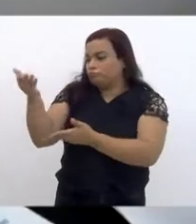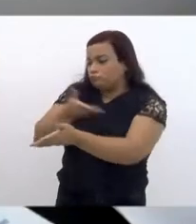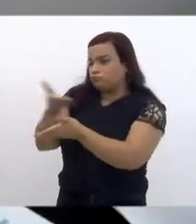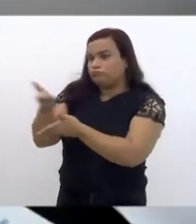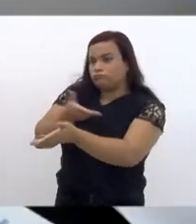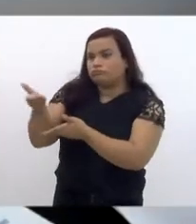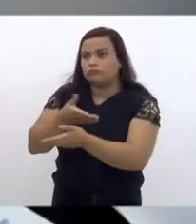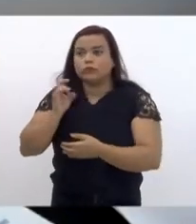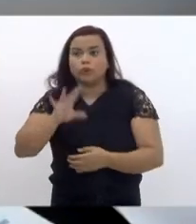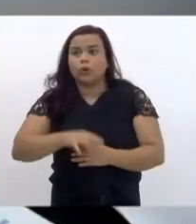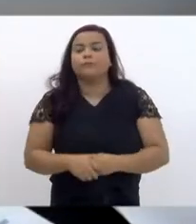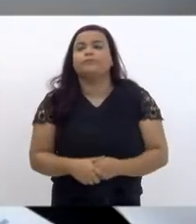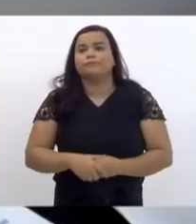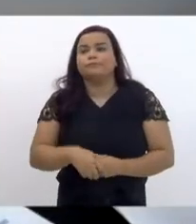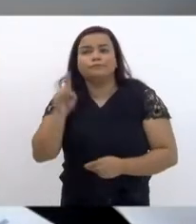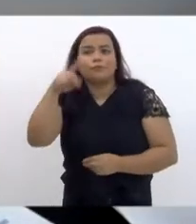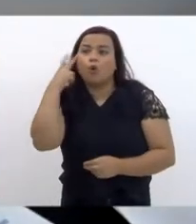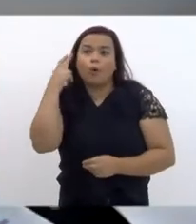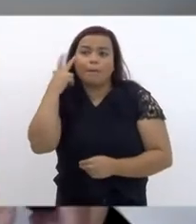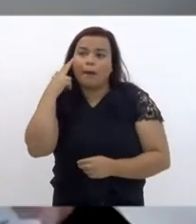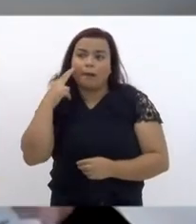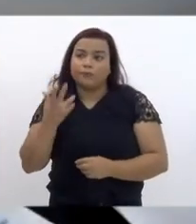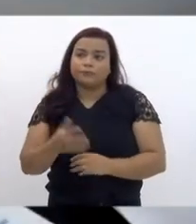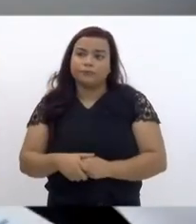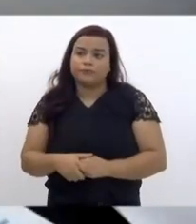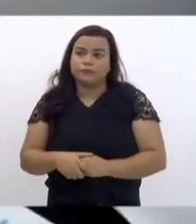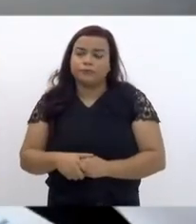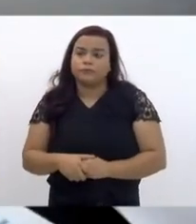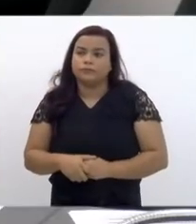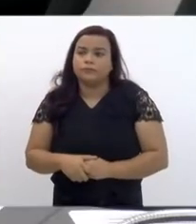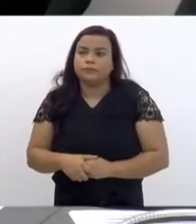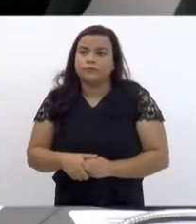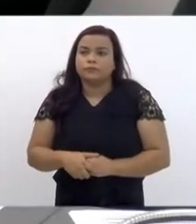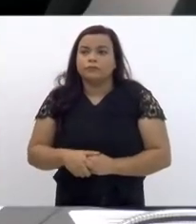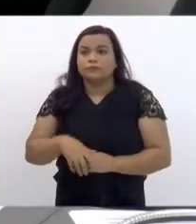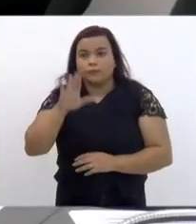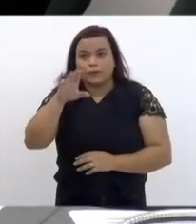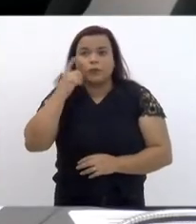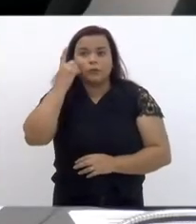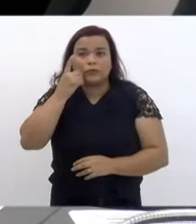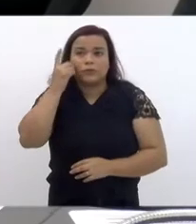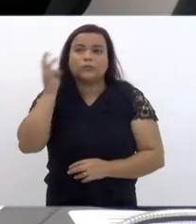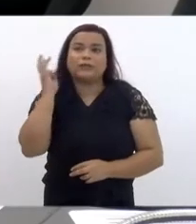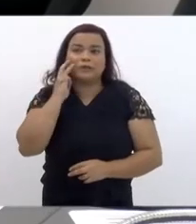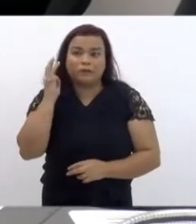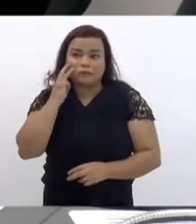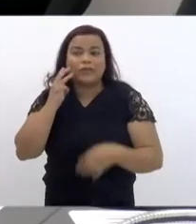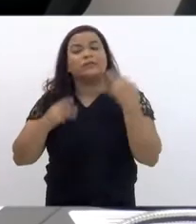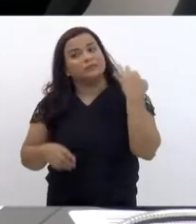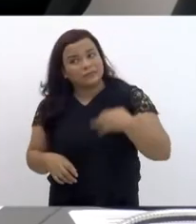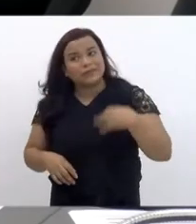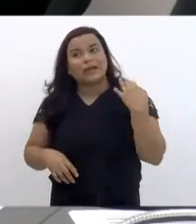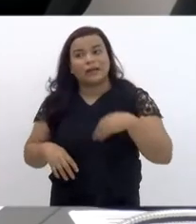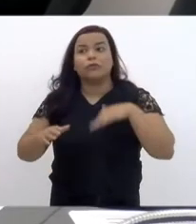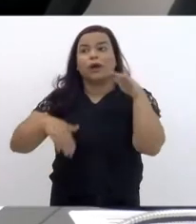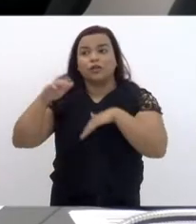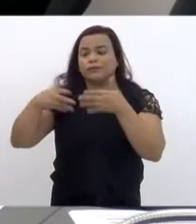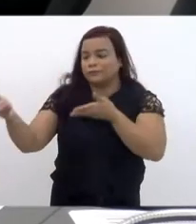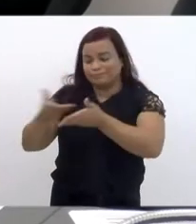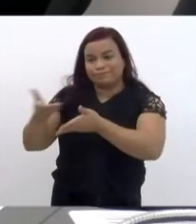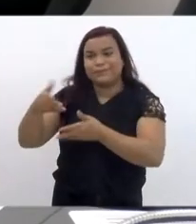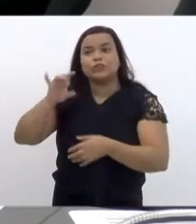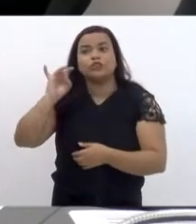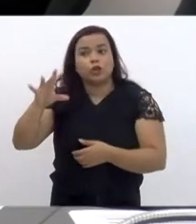financeiros, o que é muito comum no mundo acadêmico. Presidente, se me permite, o deputado Valdec tem razão. Na verdade, muitas vezes, a cooperação é só no âmbito